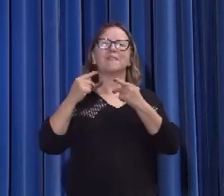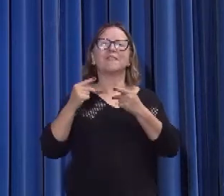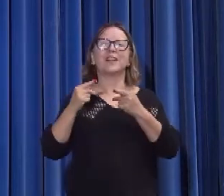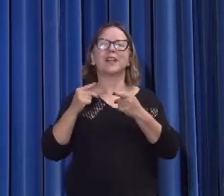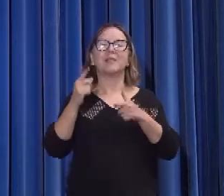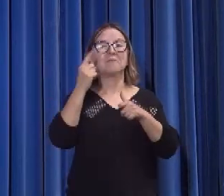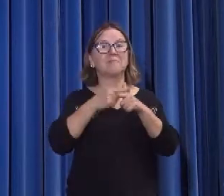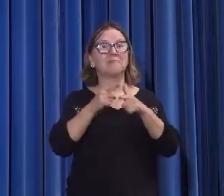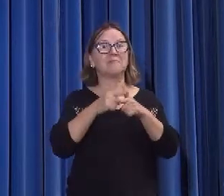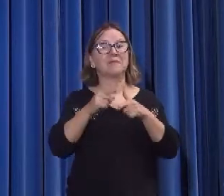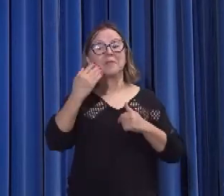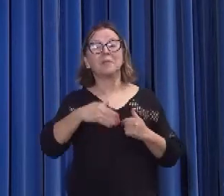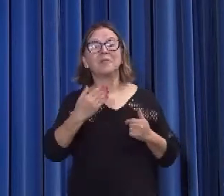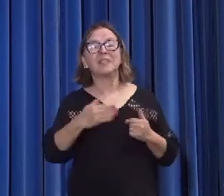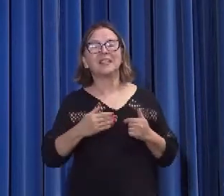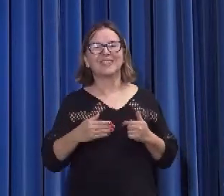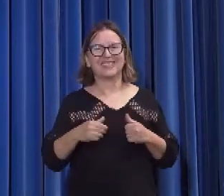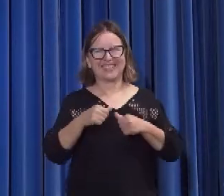está aqui.